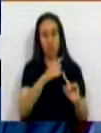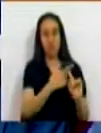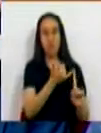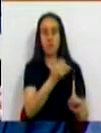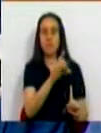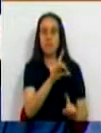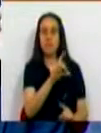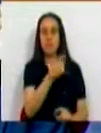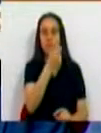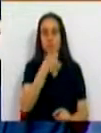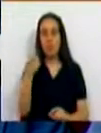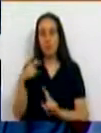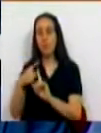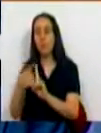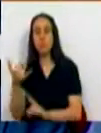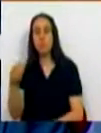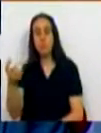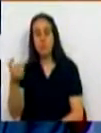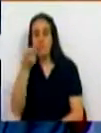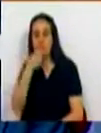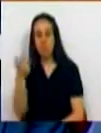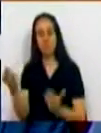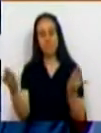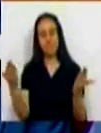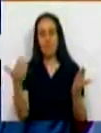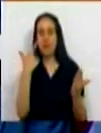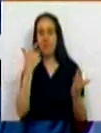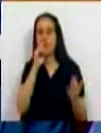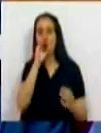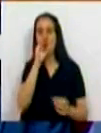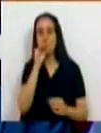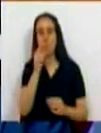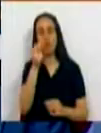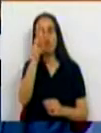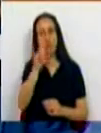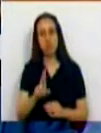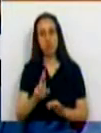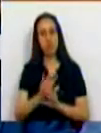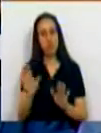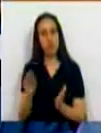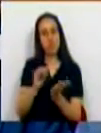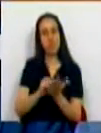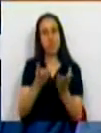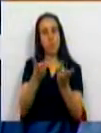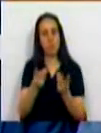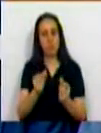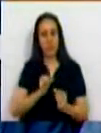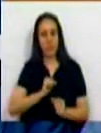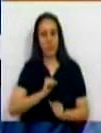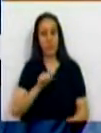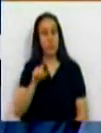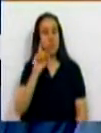2016 com maio de 2015, nós verificaremos que essas verbas já estão nas nossas contas. E isto é